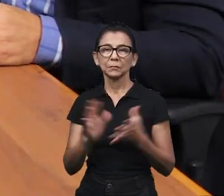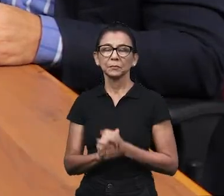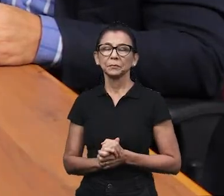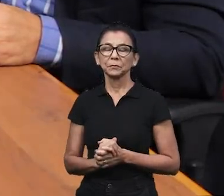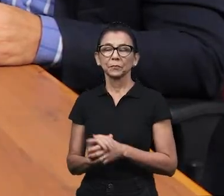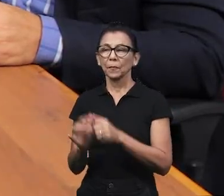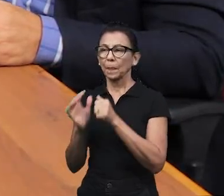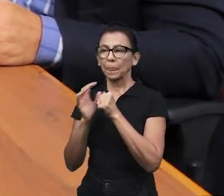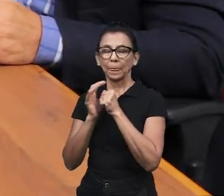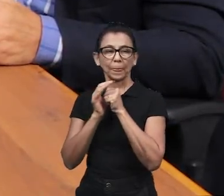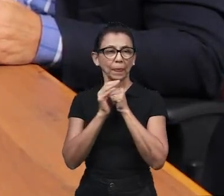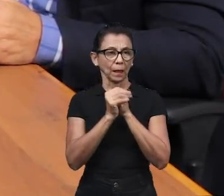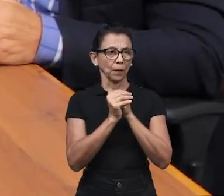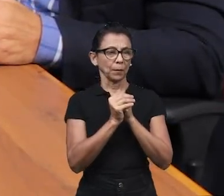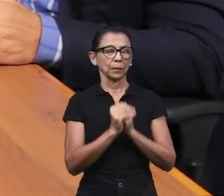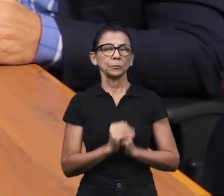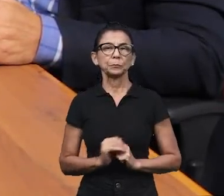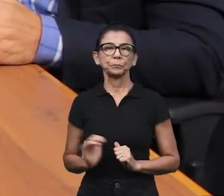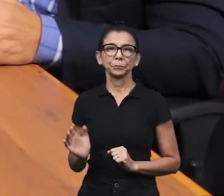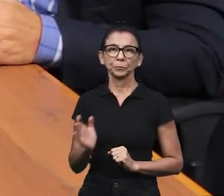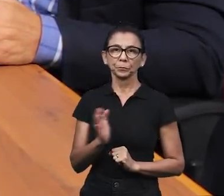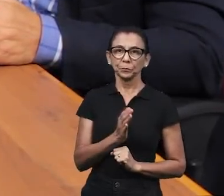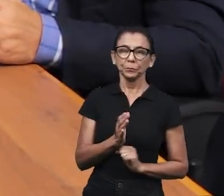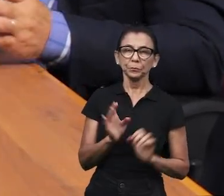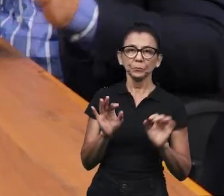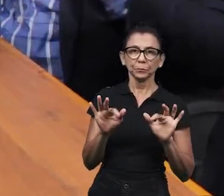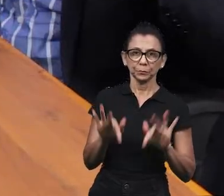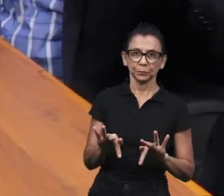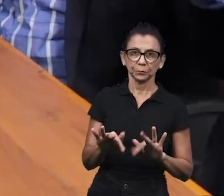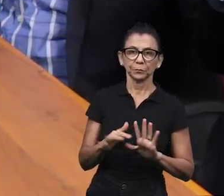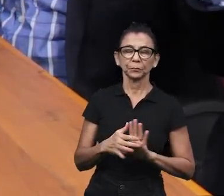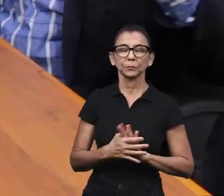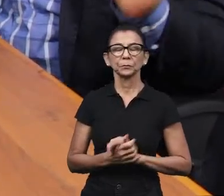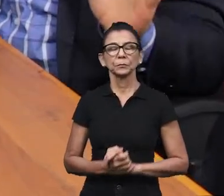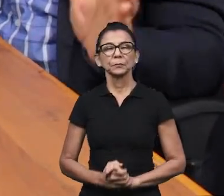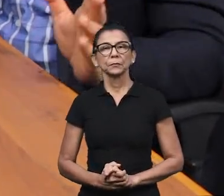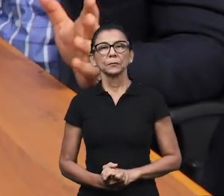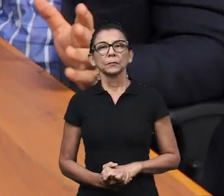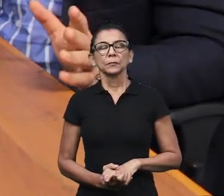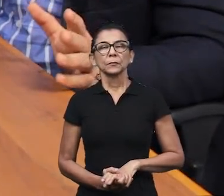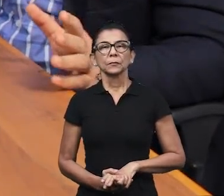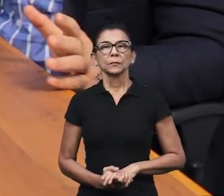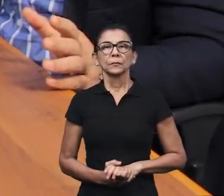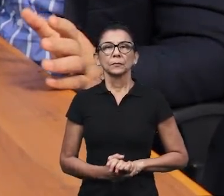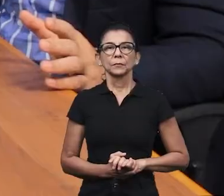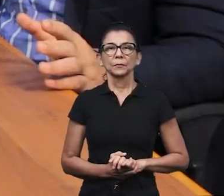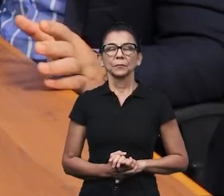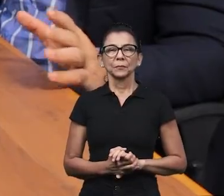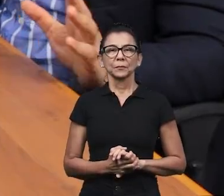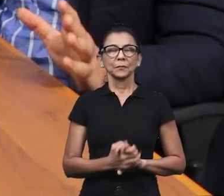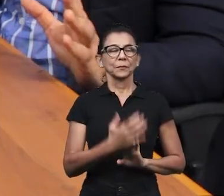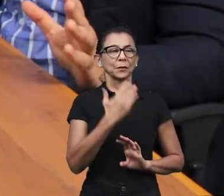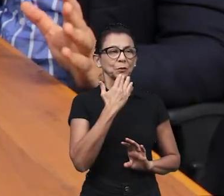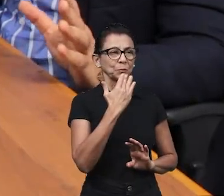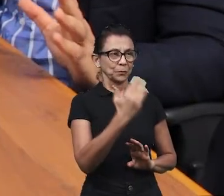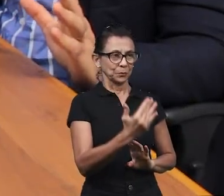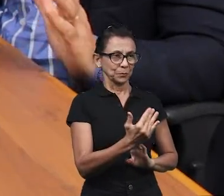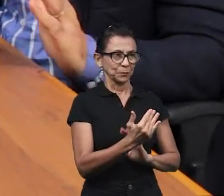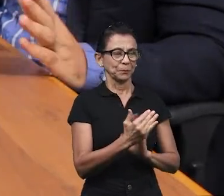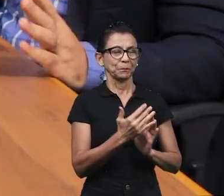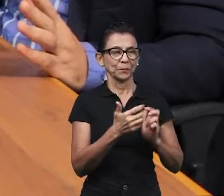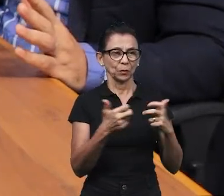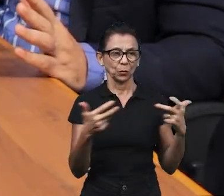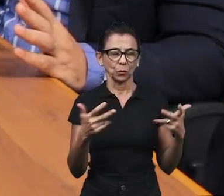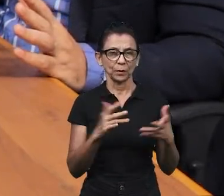estourou, mas eu queria te pedir uma coisa, né? Para essa câmera aqui, que você falasse